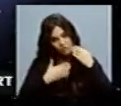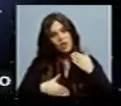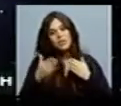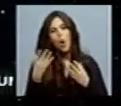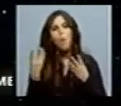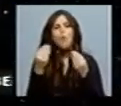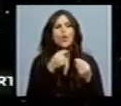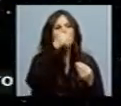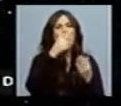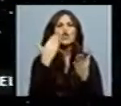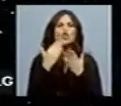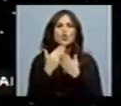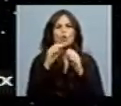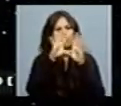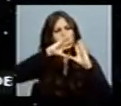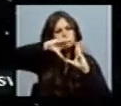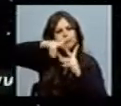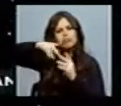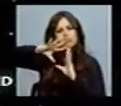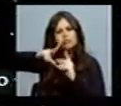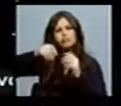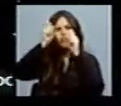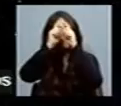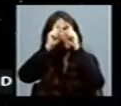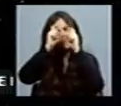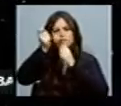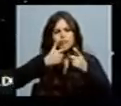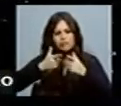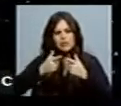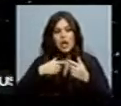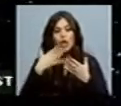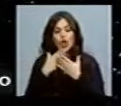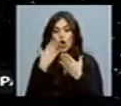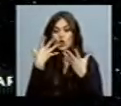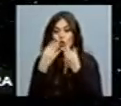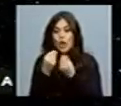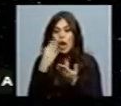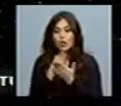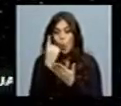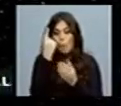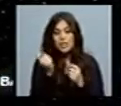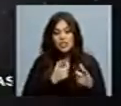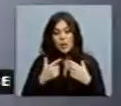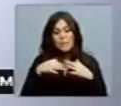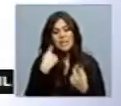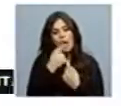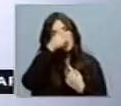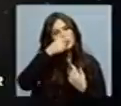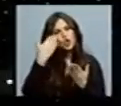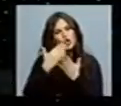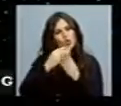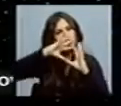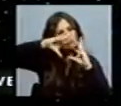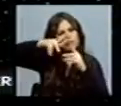astrónomos não põem em causa precisamente esta aproximação, sim, isto vai ser um binário que se vai juntar apenas uma estrela, mas o que alguns astrónomos contestam é que se calhar não vai ser